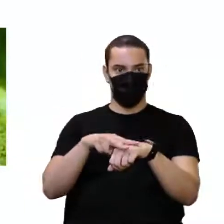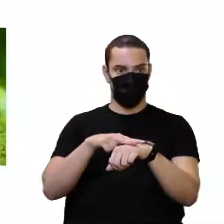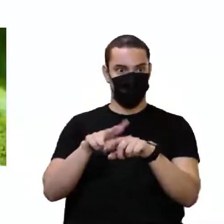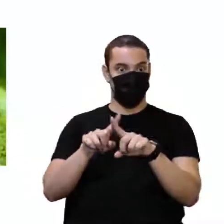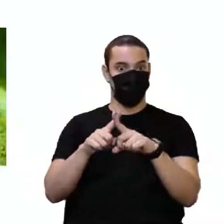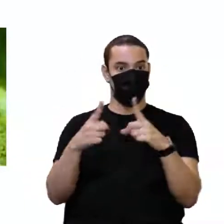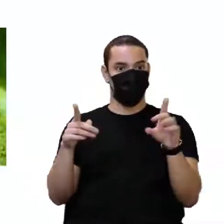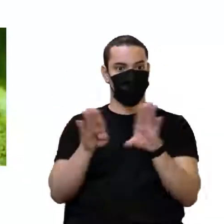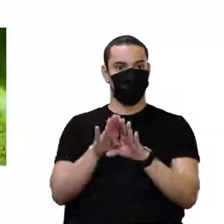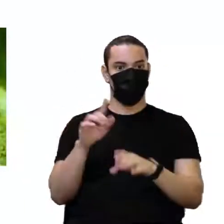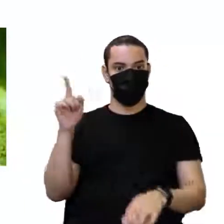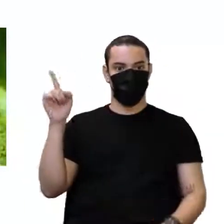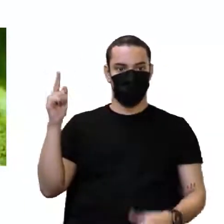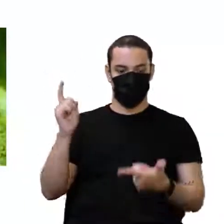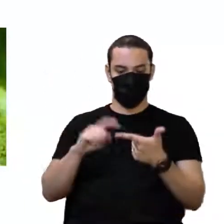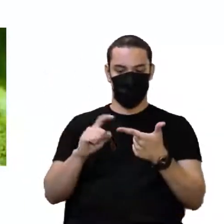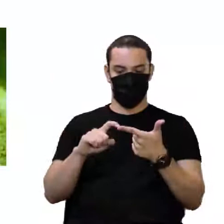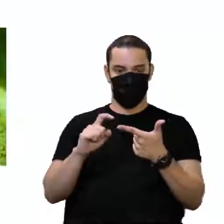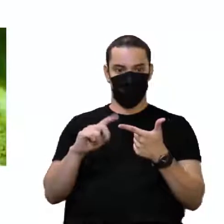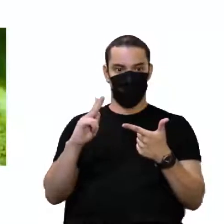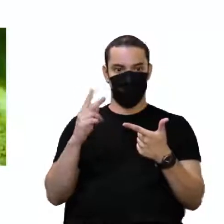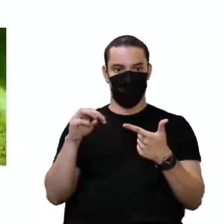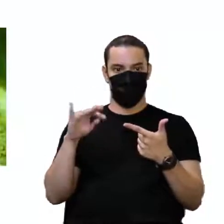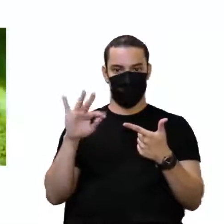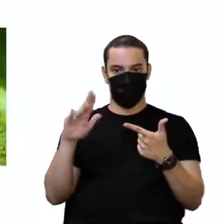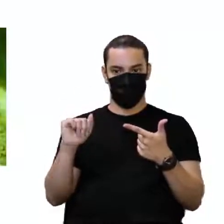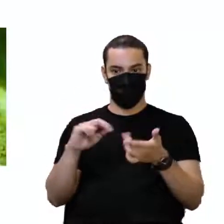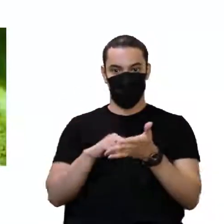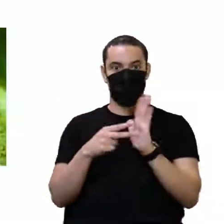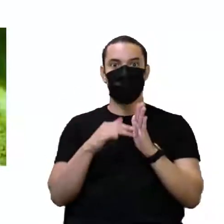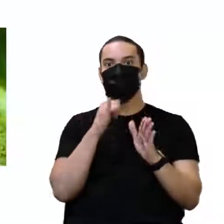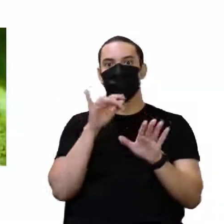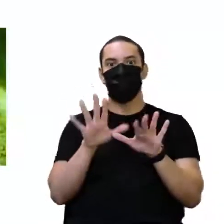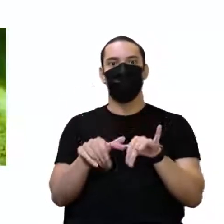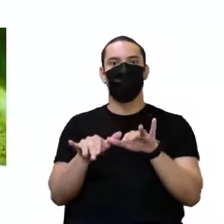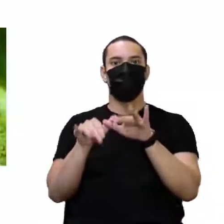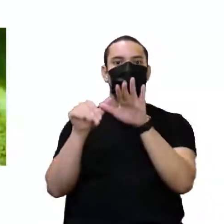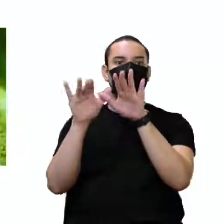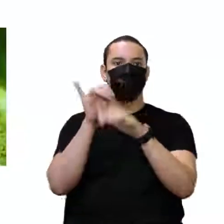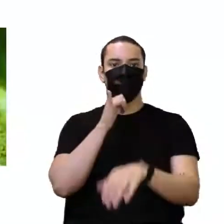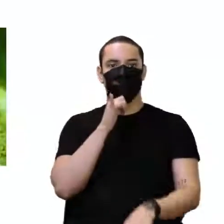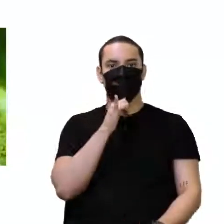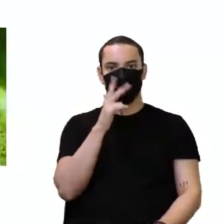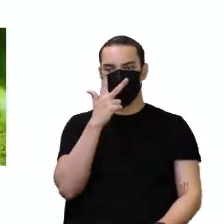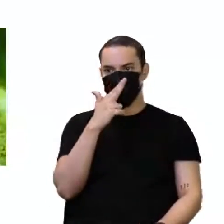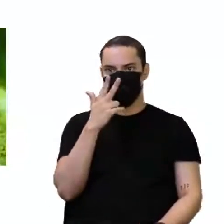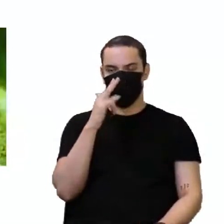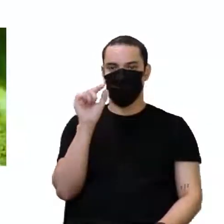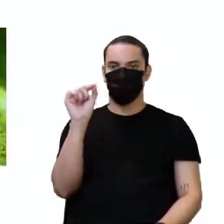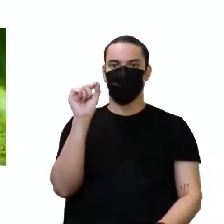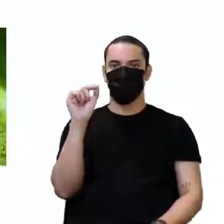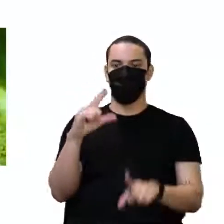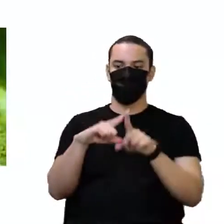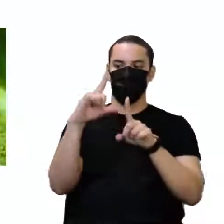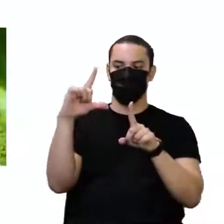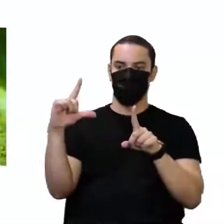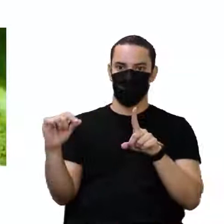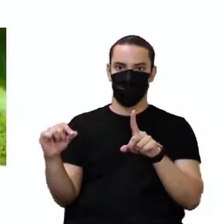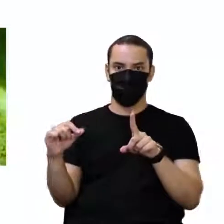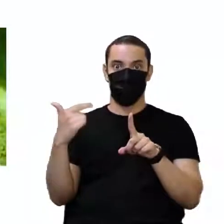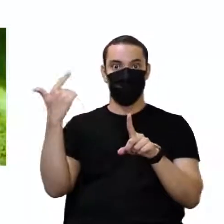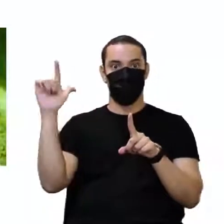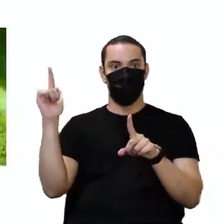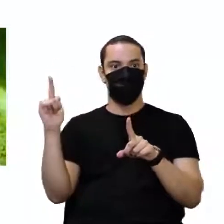tem a homotipia. Lembra daquela borboleta? Parecia uma folha. Lembra daquele